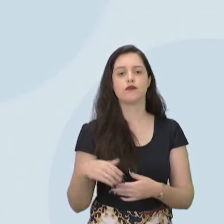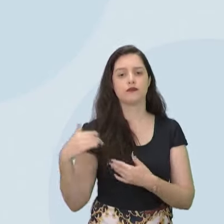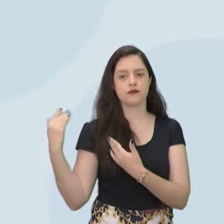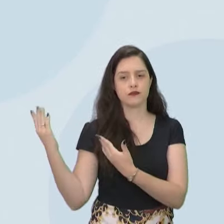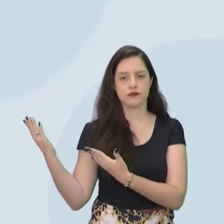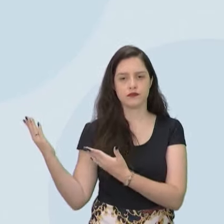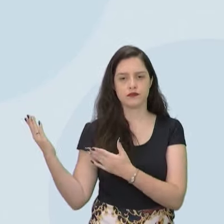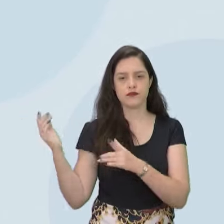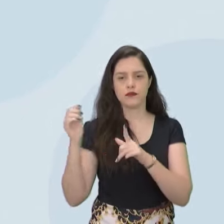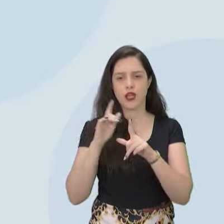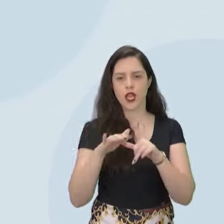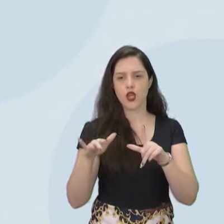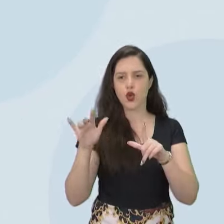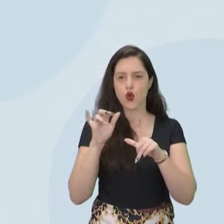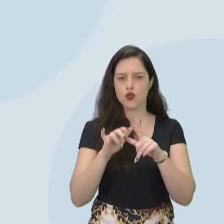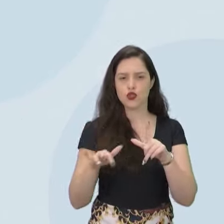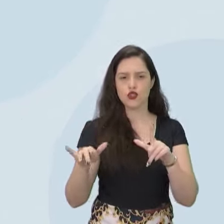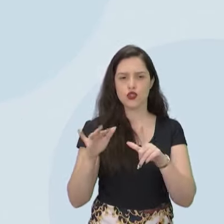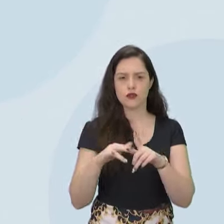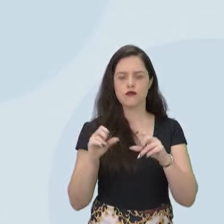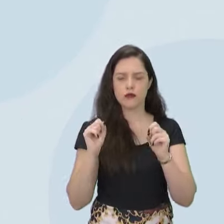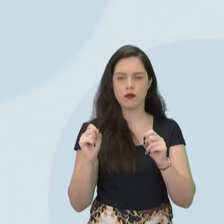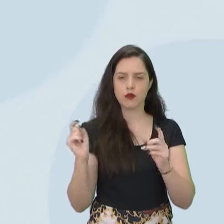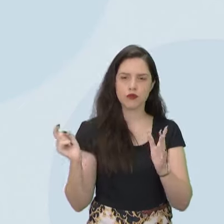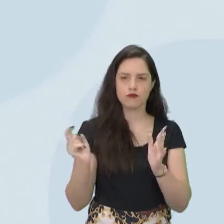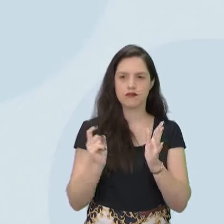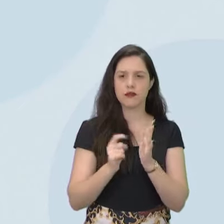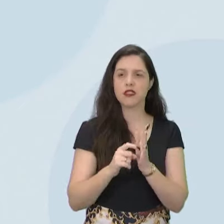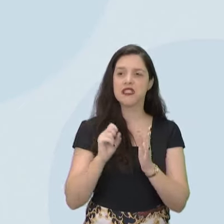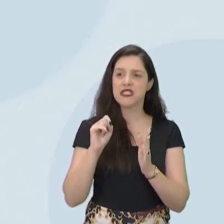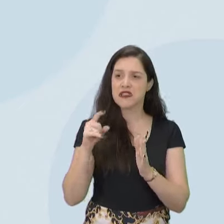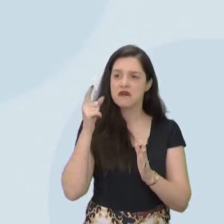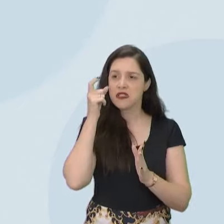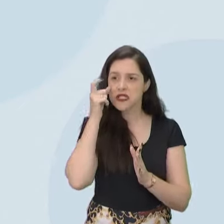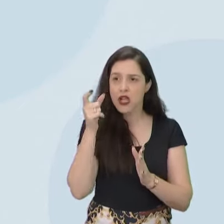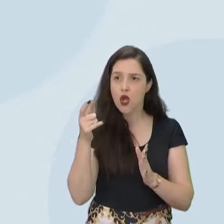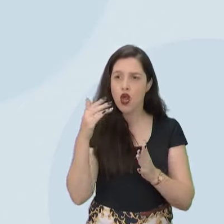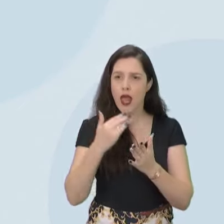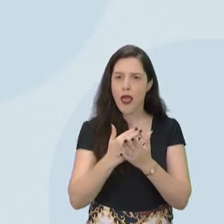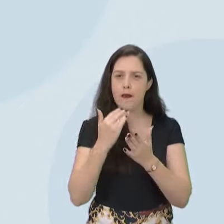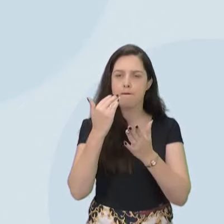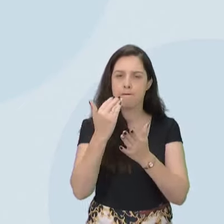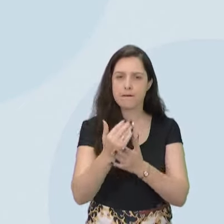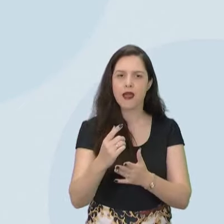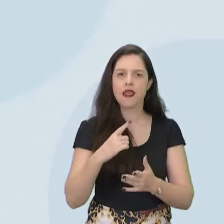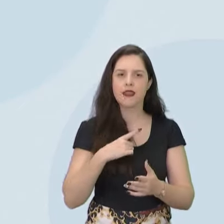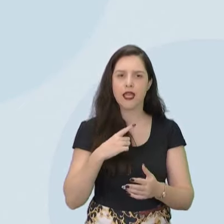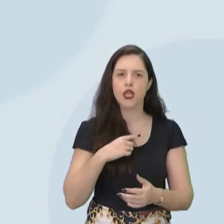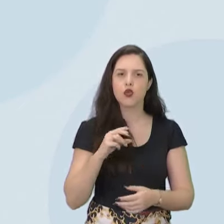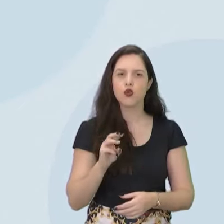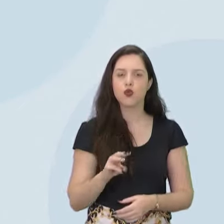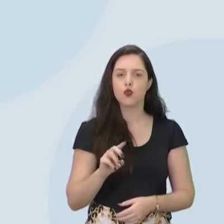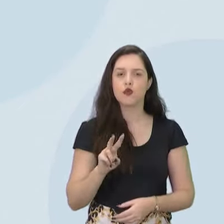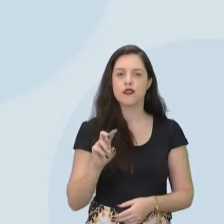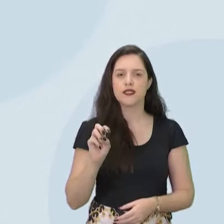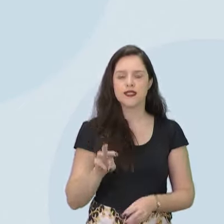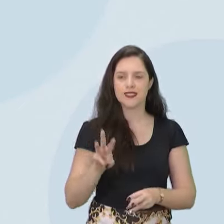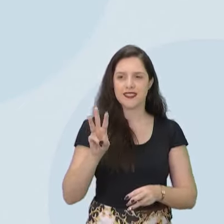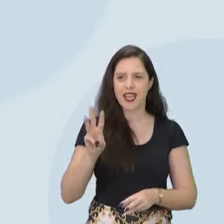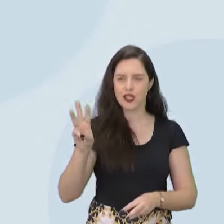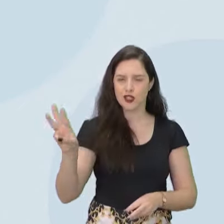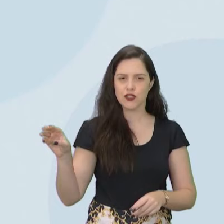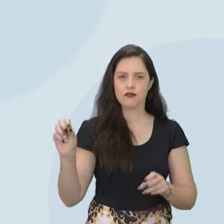do Novo Ensino Médio, né? Isso, quem quiser dar uma olhadinha a mais aí, a gente tem esse site aí que ajuda vocês. Exatamente,